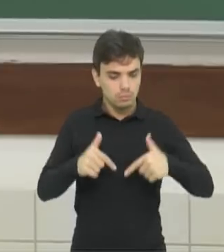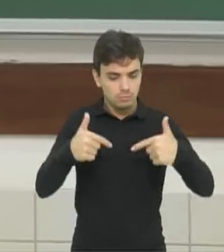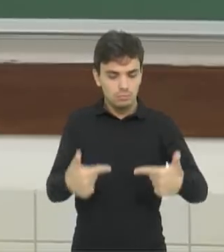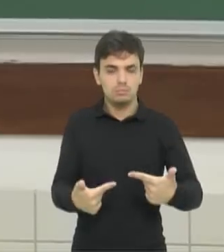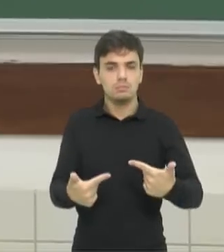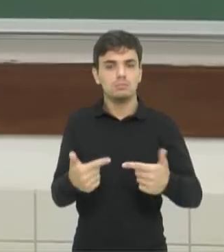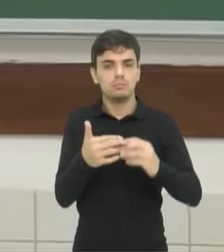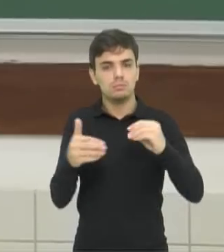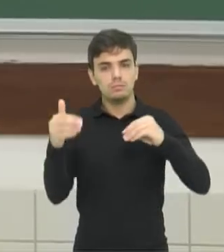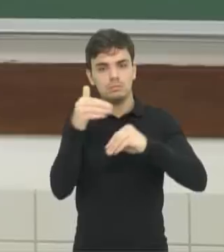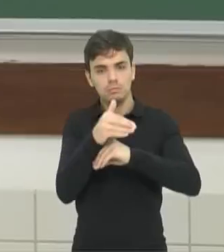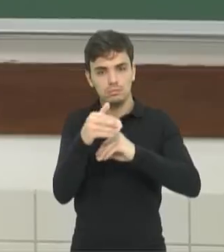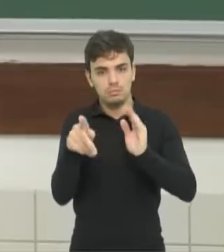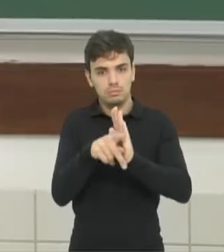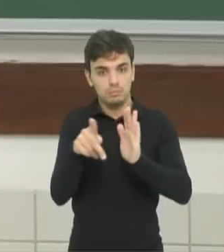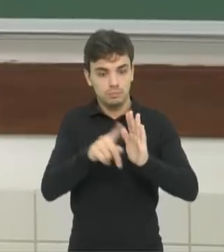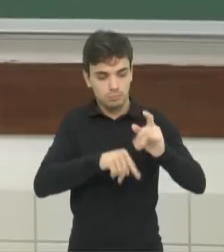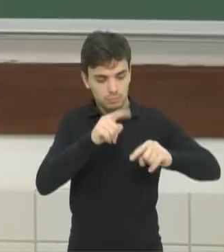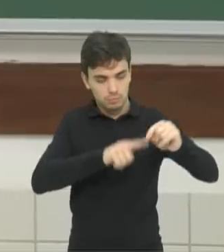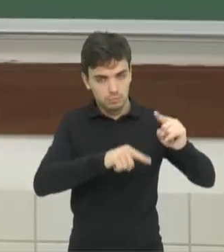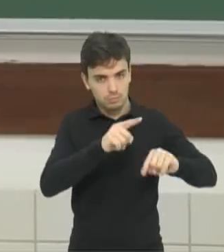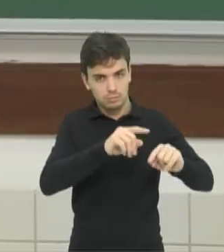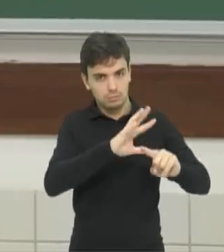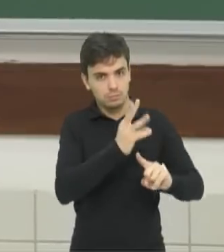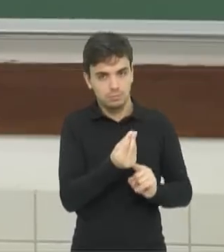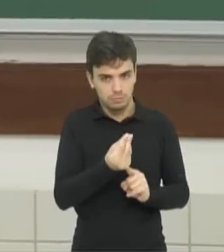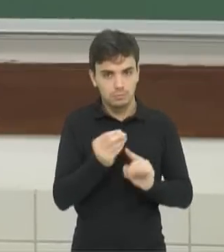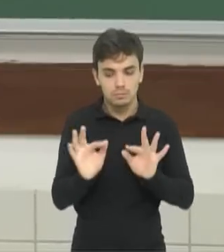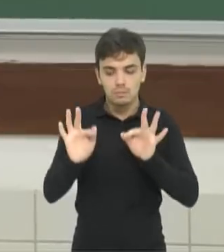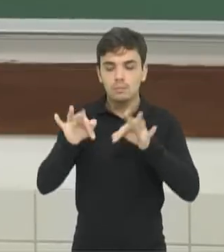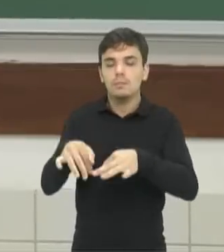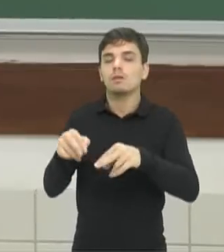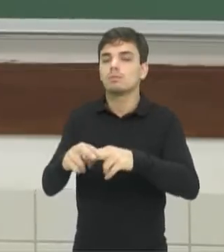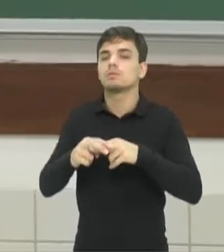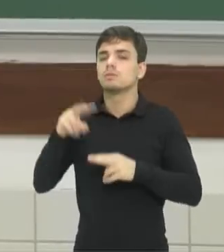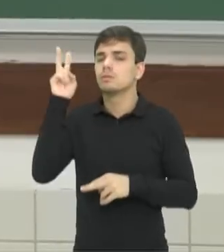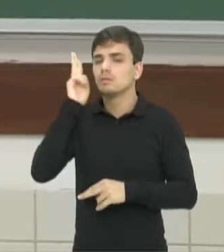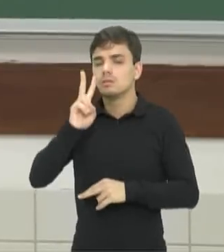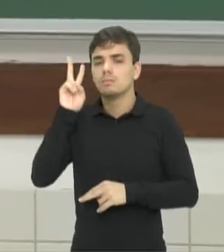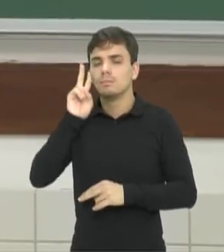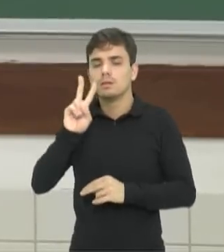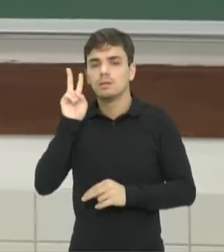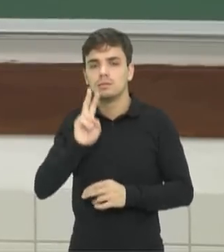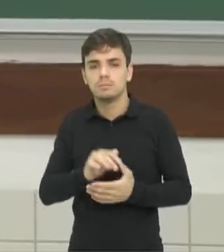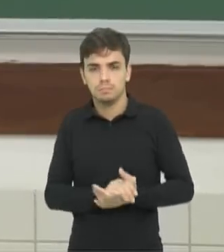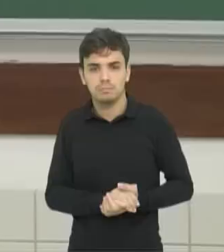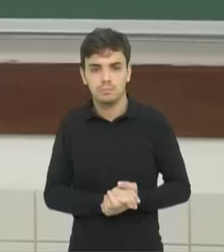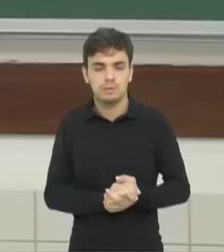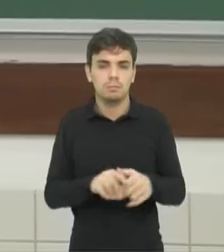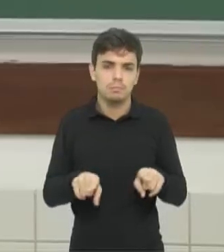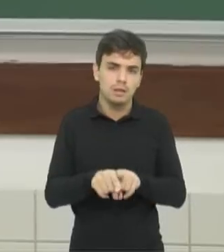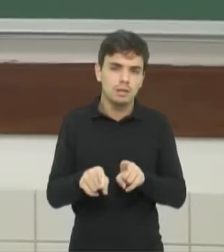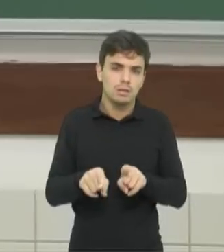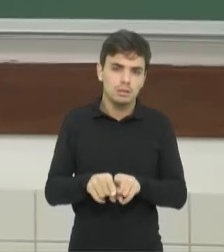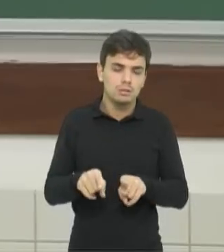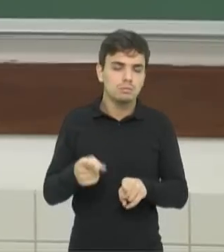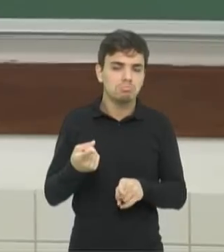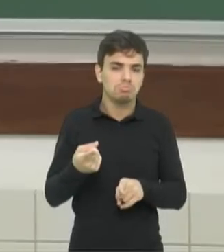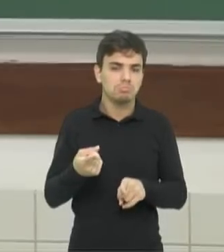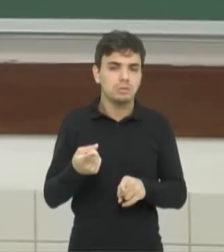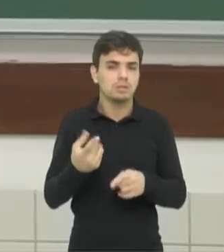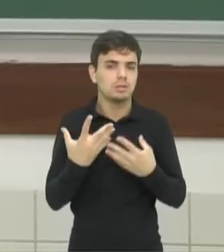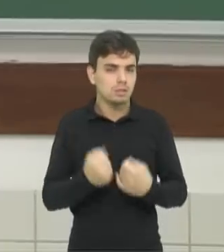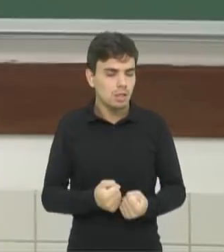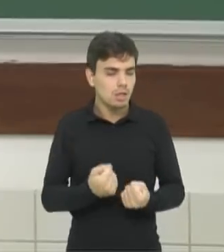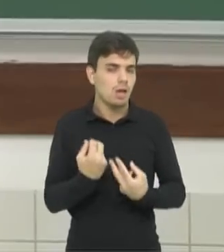acima do objeto artístico final. É muito interessante, né, a gente lembrar e principalmente, né, considerar isso aqui. A gente tinha